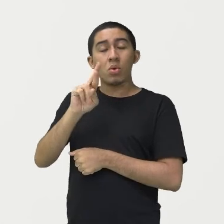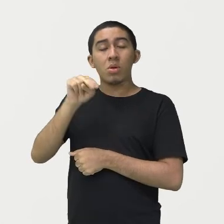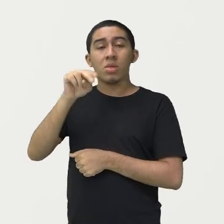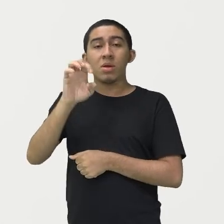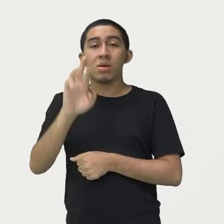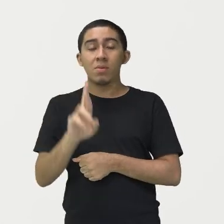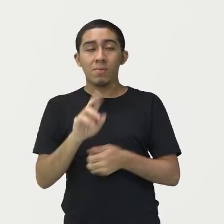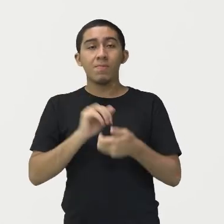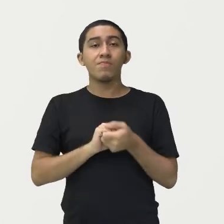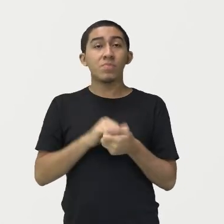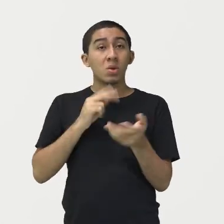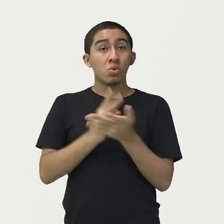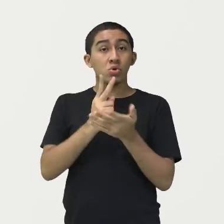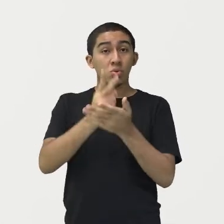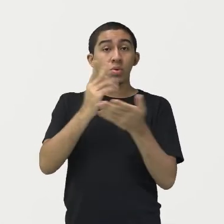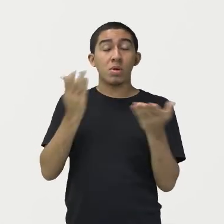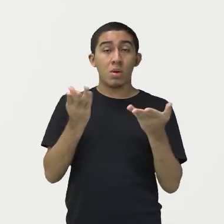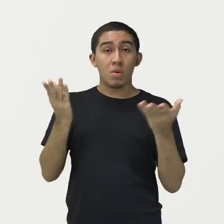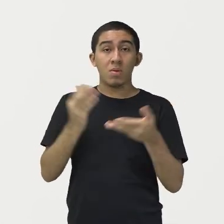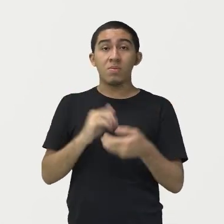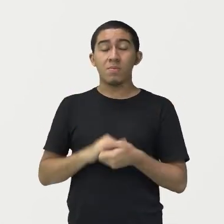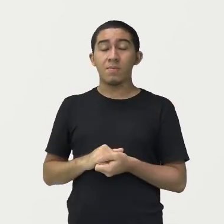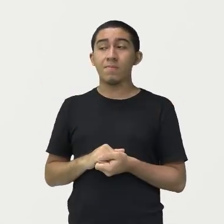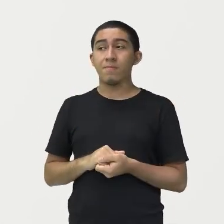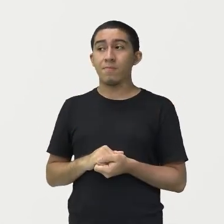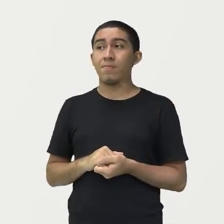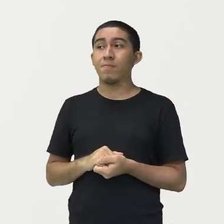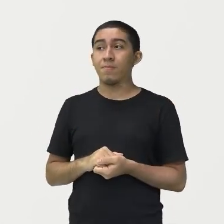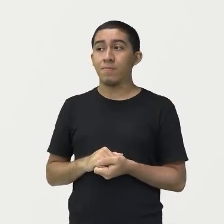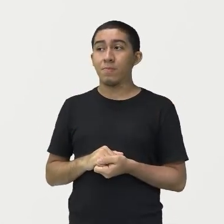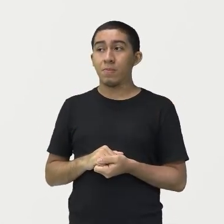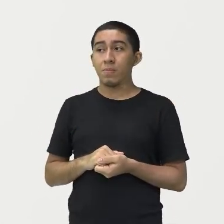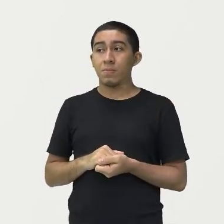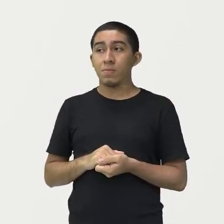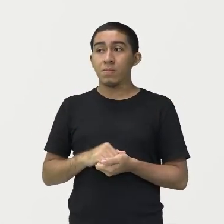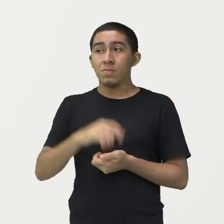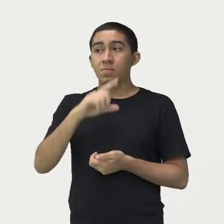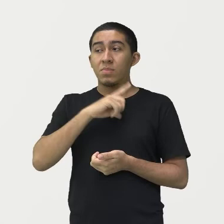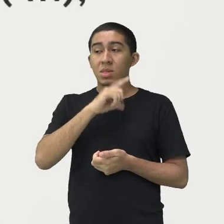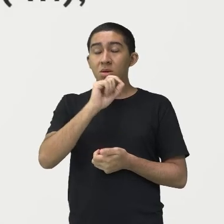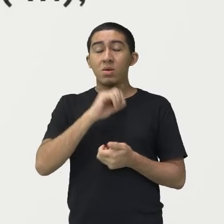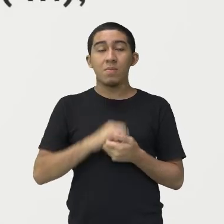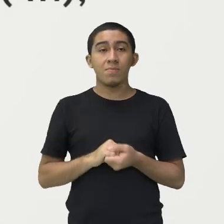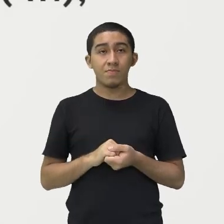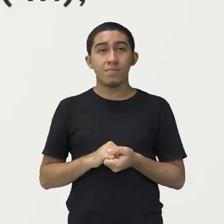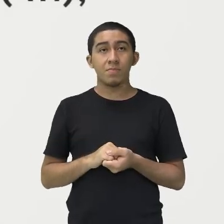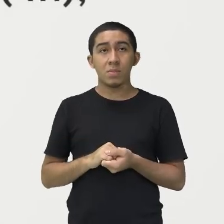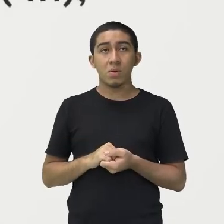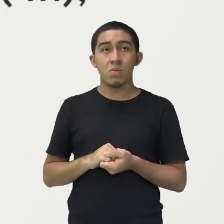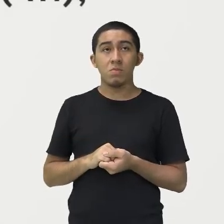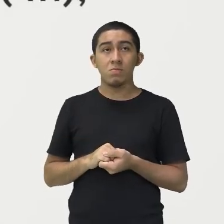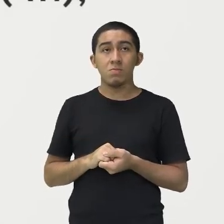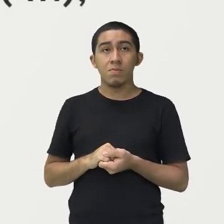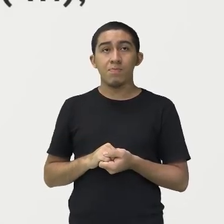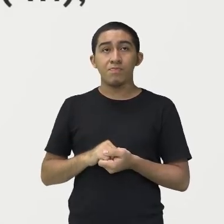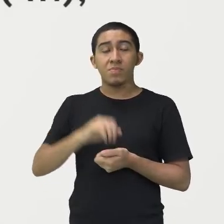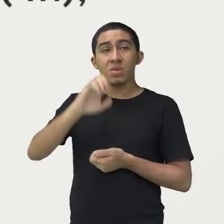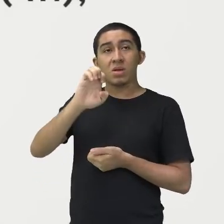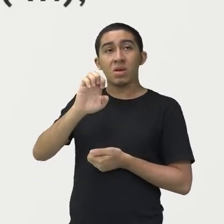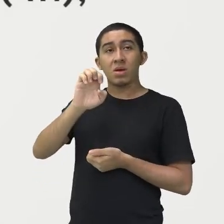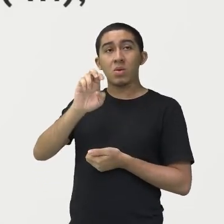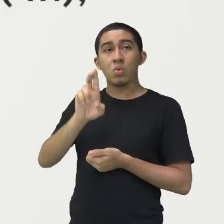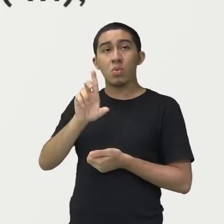Continuando com a mutação cromossômica numérica, a gente tem as euploidias, que ocorre quando